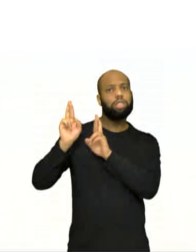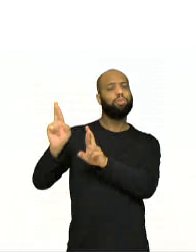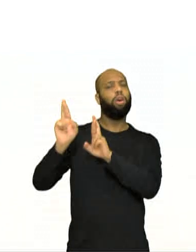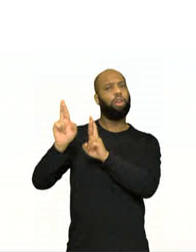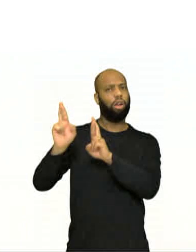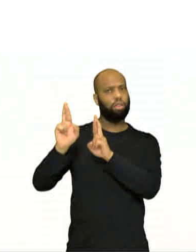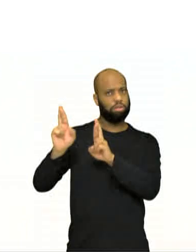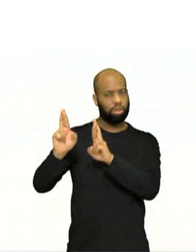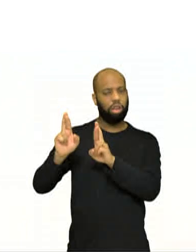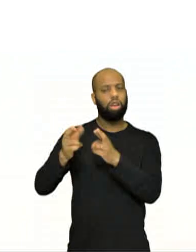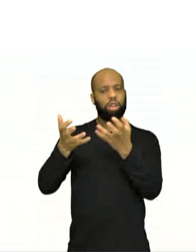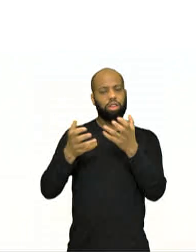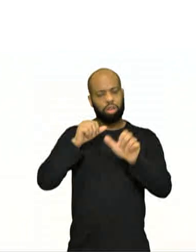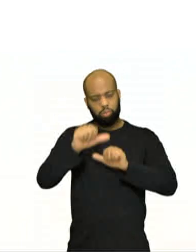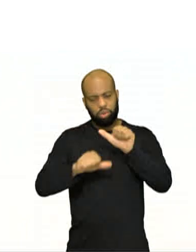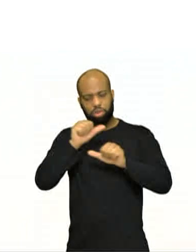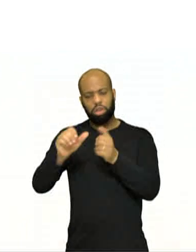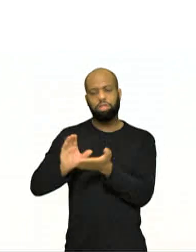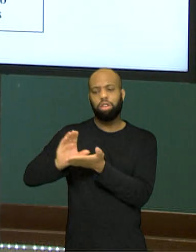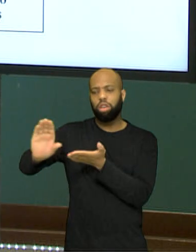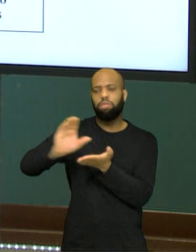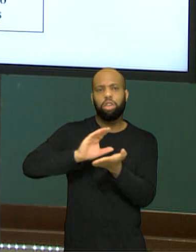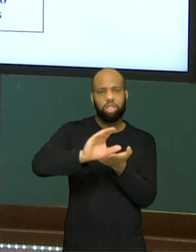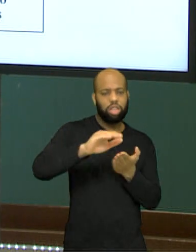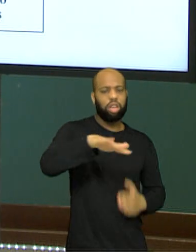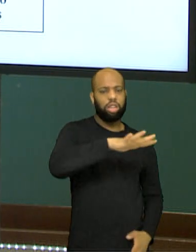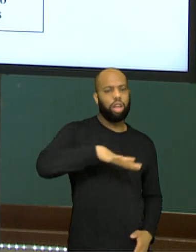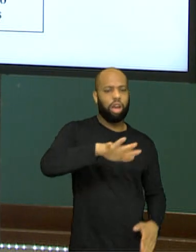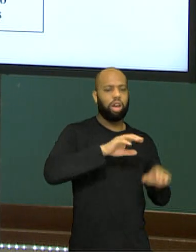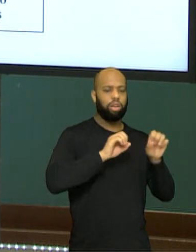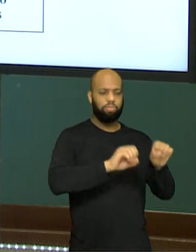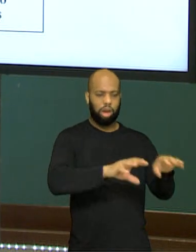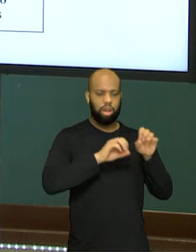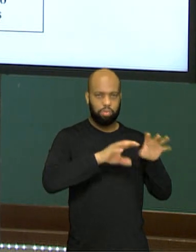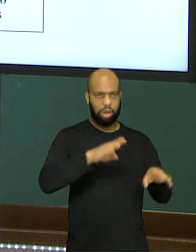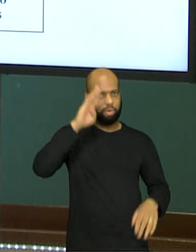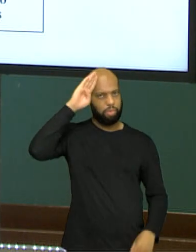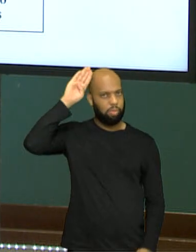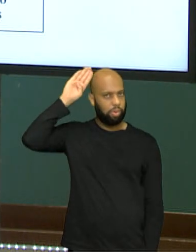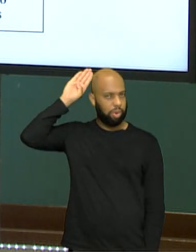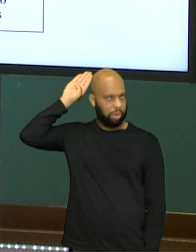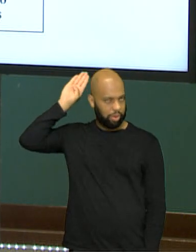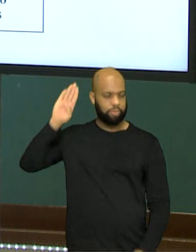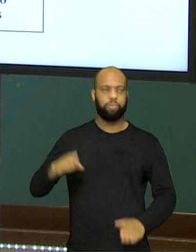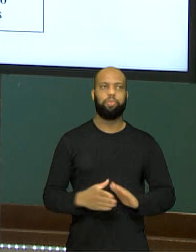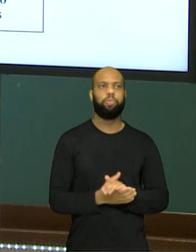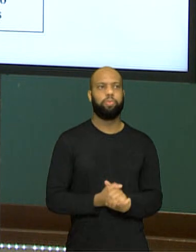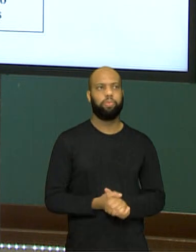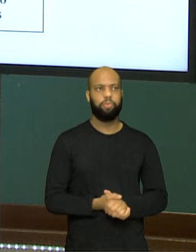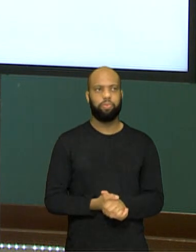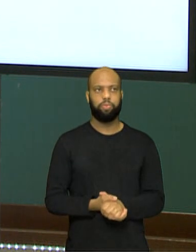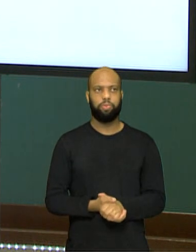esperança em mudanças para investirem, principalmente nessa vida acadêmica.